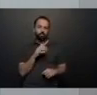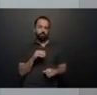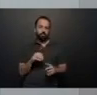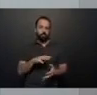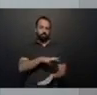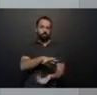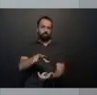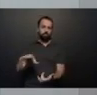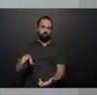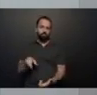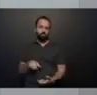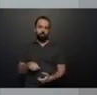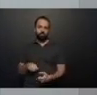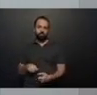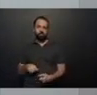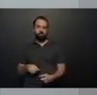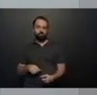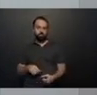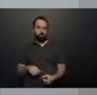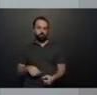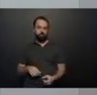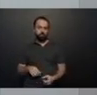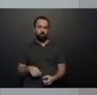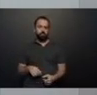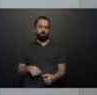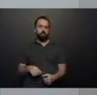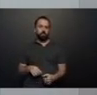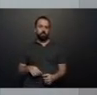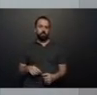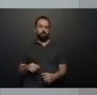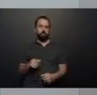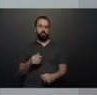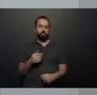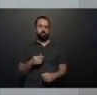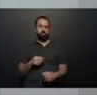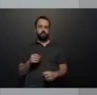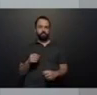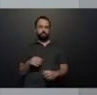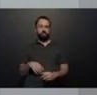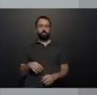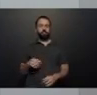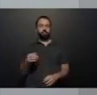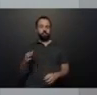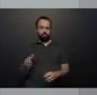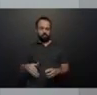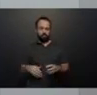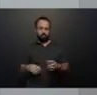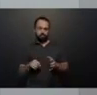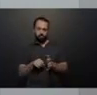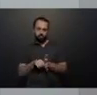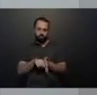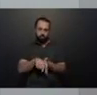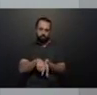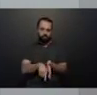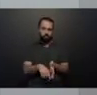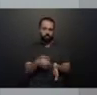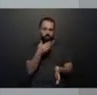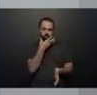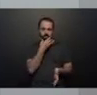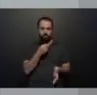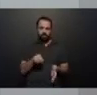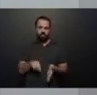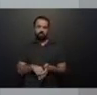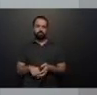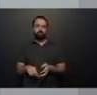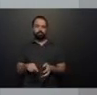Dessa maneira, pensam e trabalham os cientistas, na busca de respostas que permitem